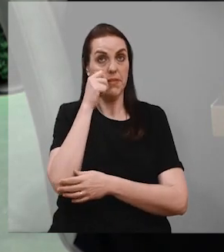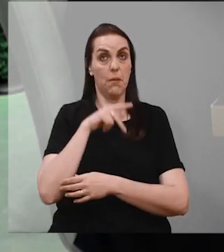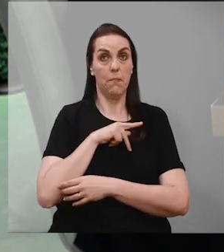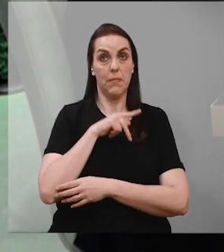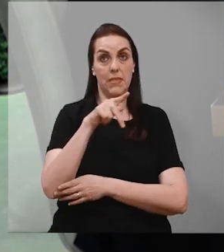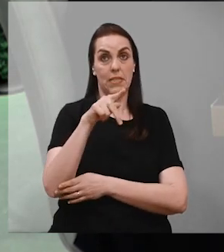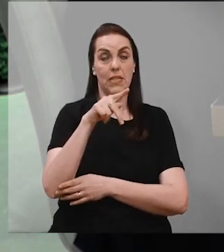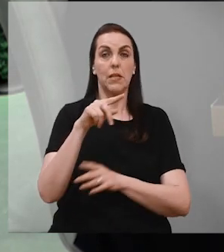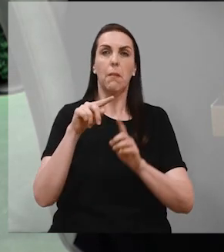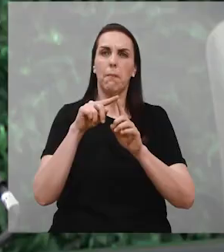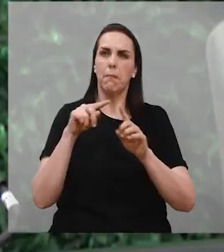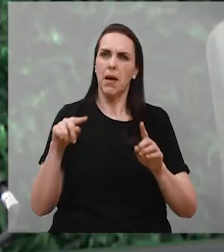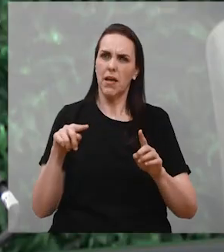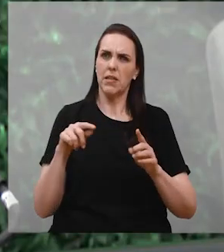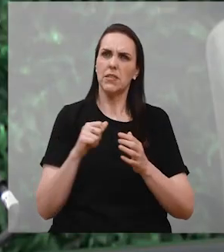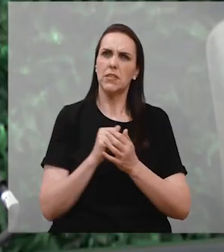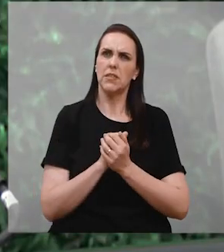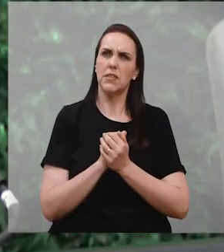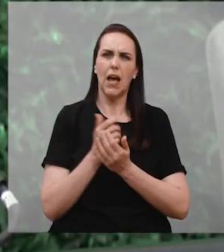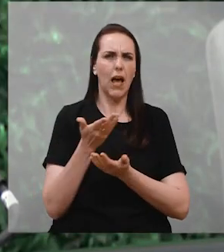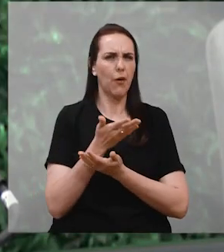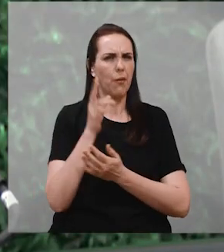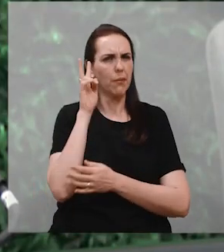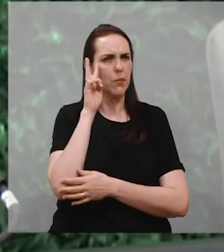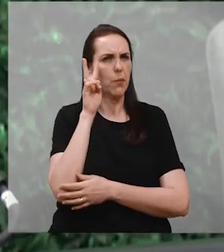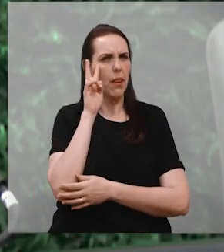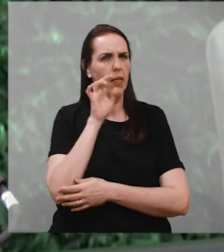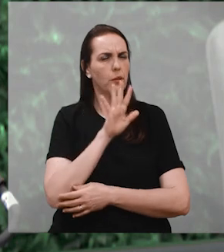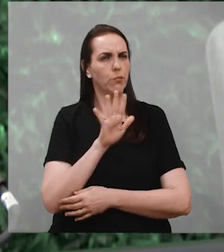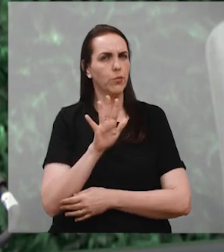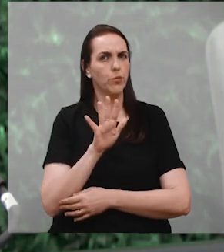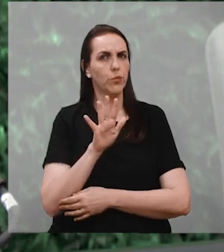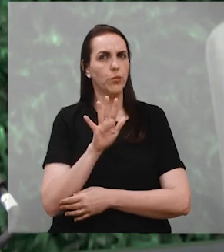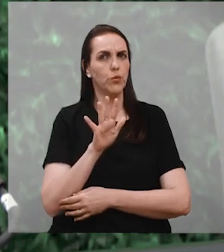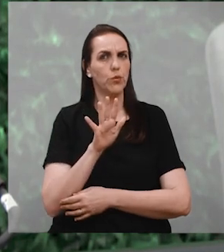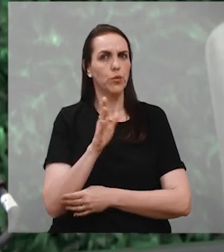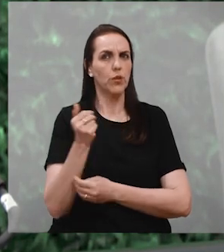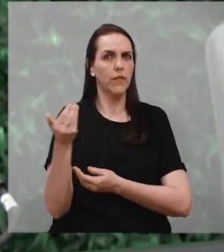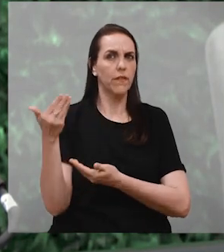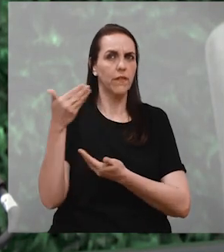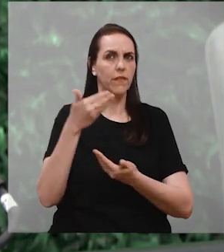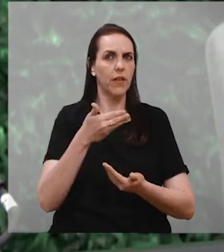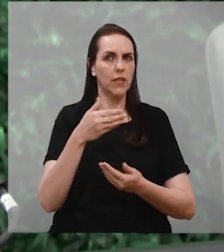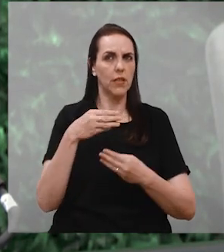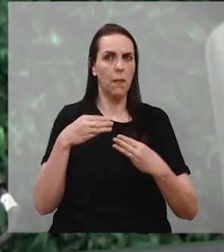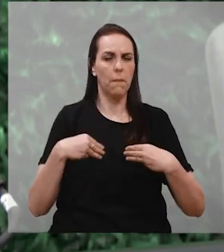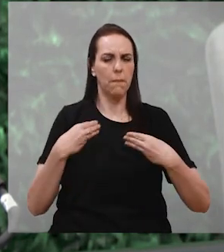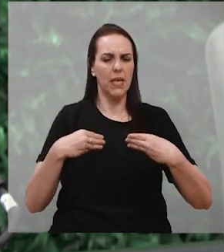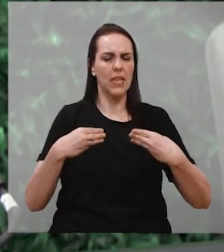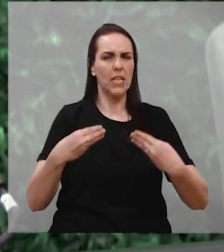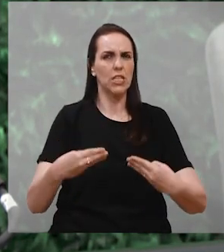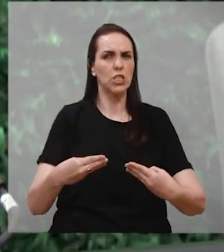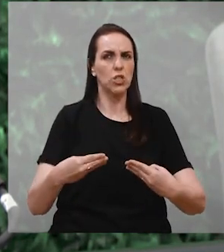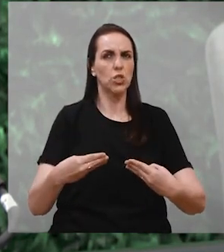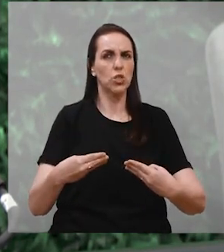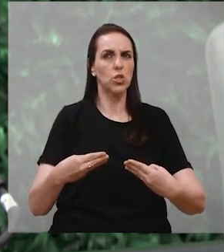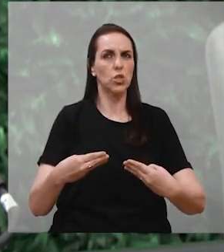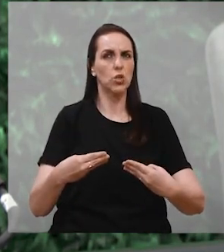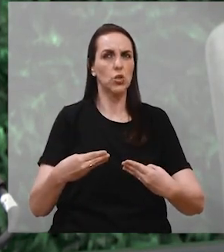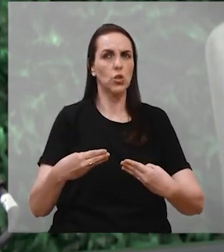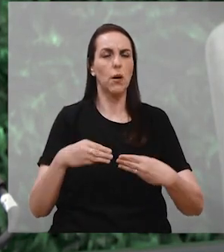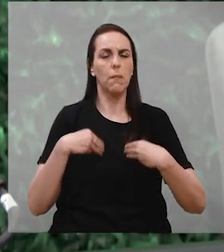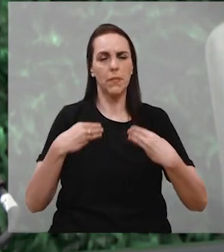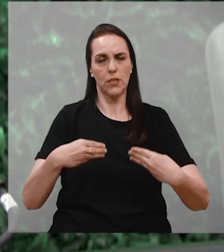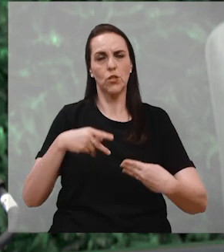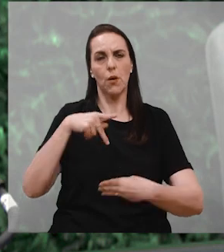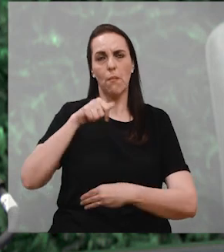do presidente, né? Mas... agora eu não me recordo. Foi Ministro das Comunicações? Foi o ministro...